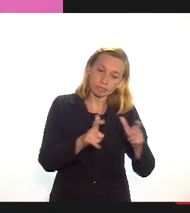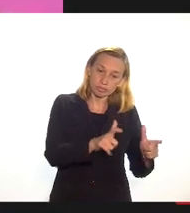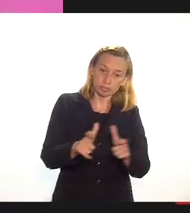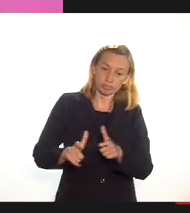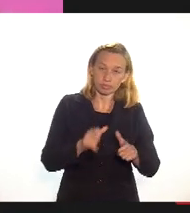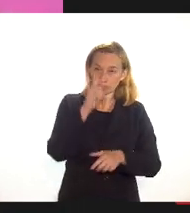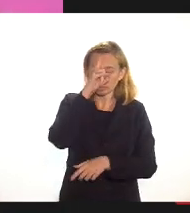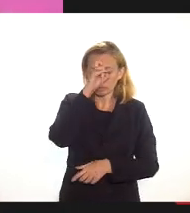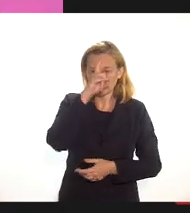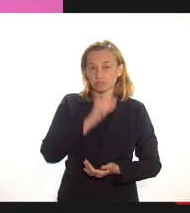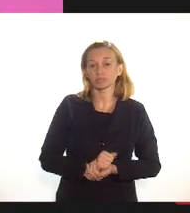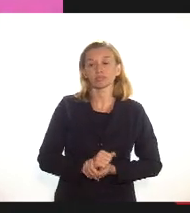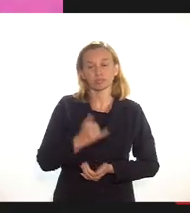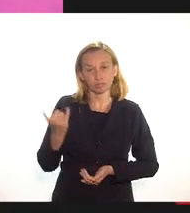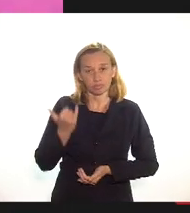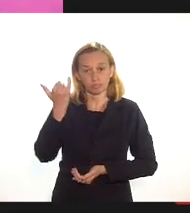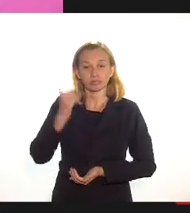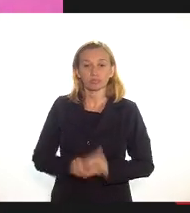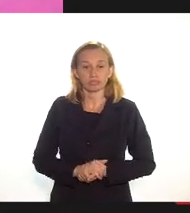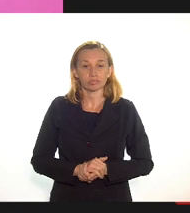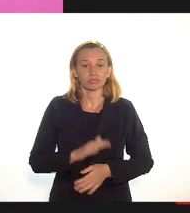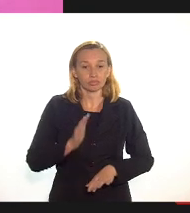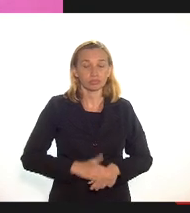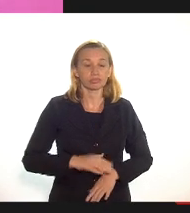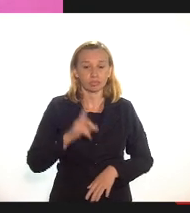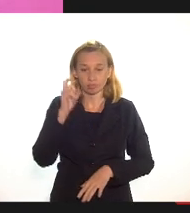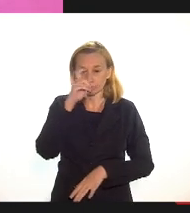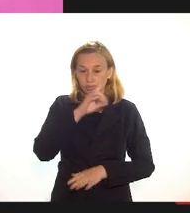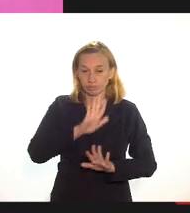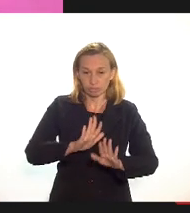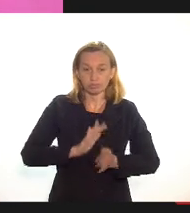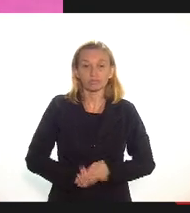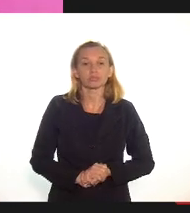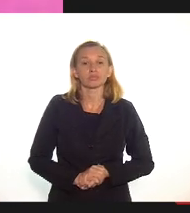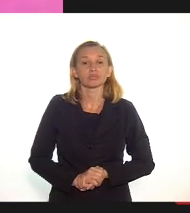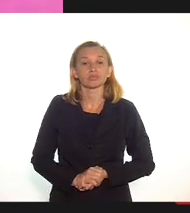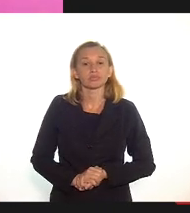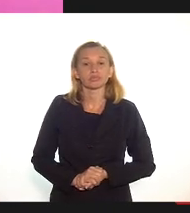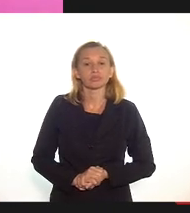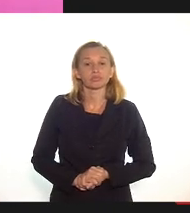hospital, né, a gente tem muito mais dificuldade.